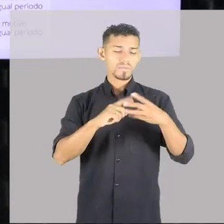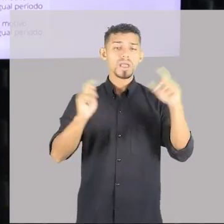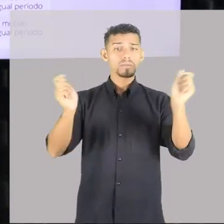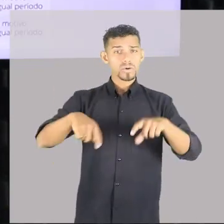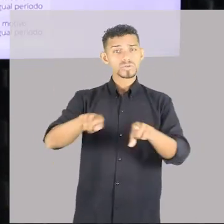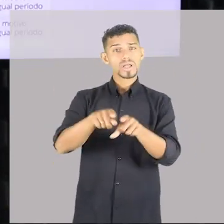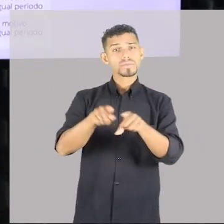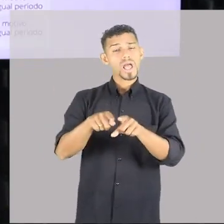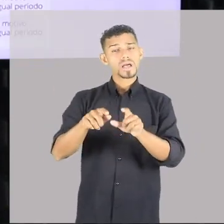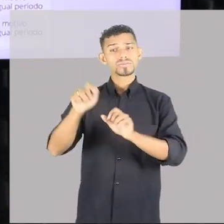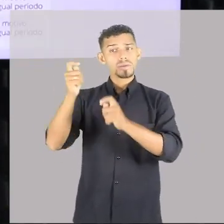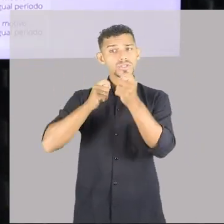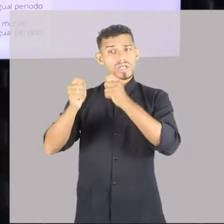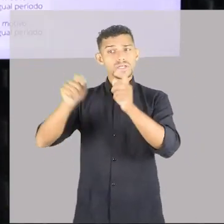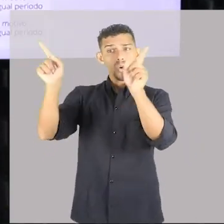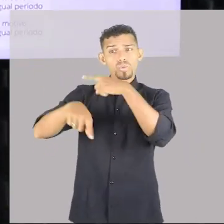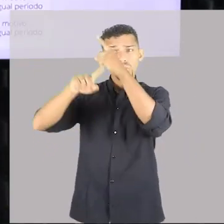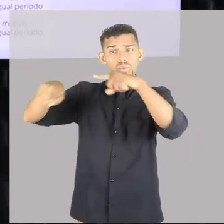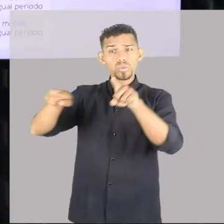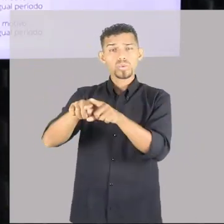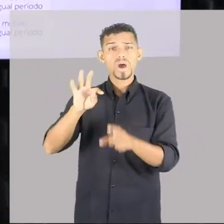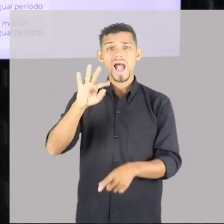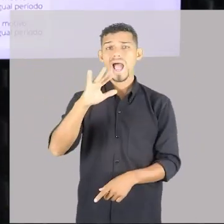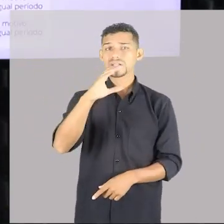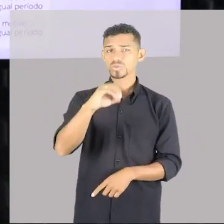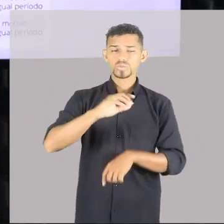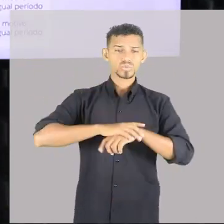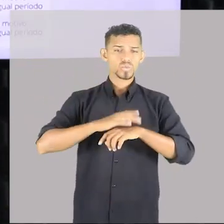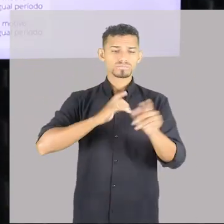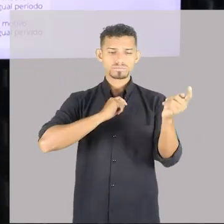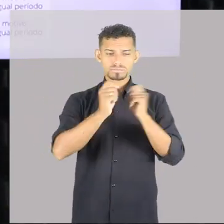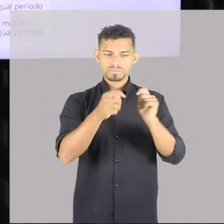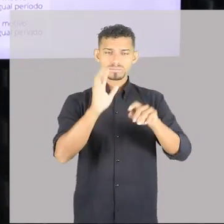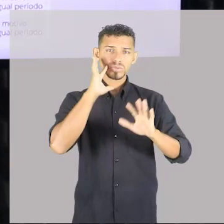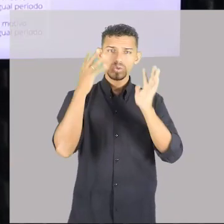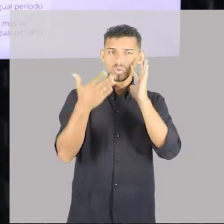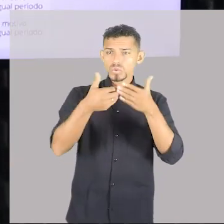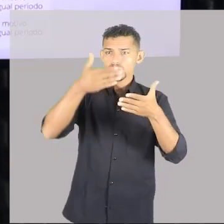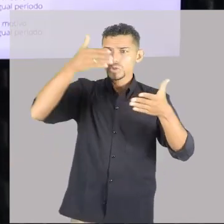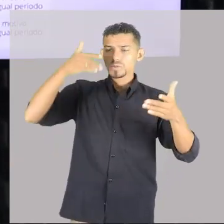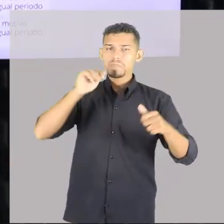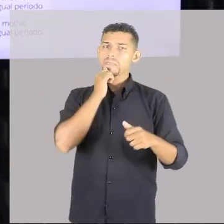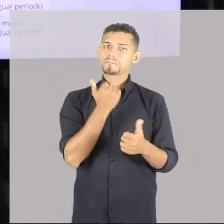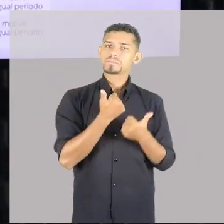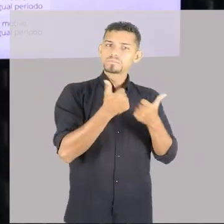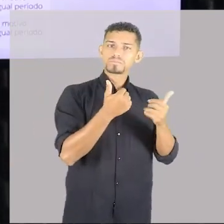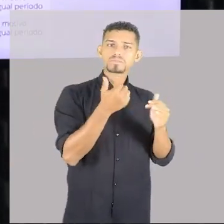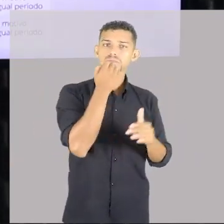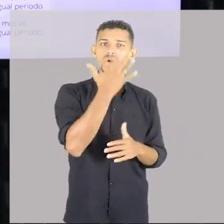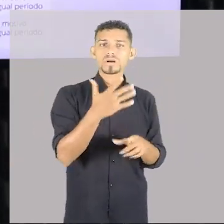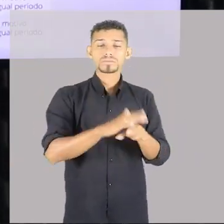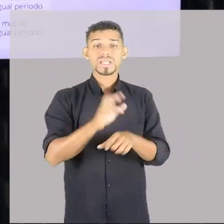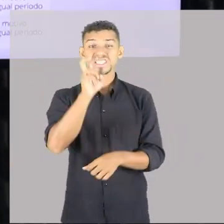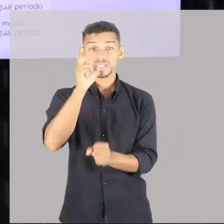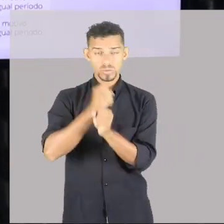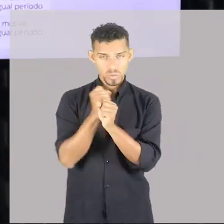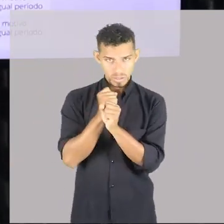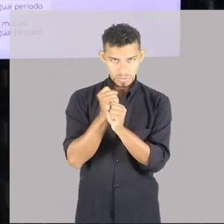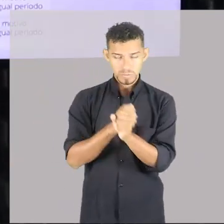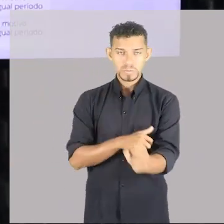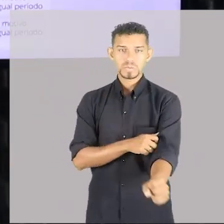administração anular os atos administrativos que decorram efeitos favoráveis aos interessados é de 5 anos.